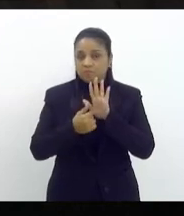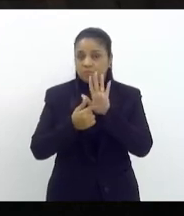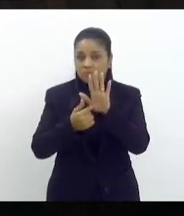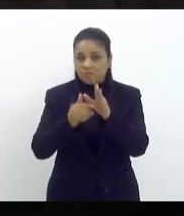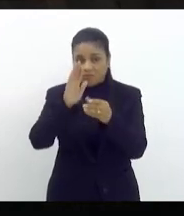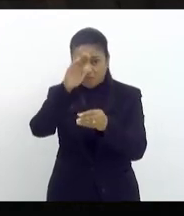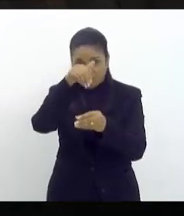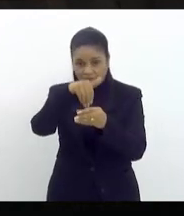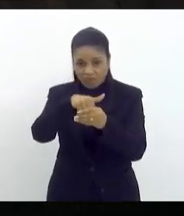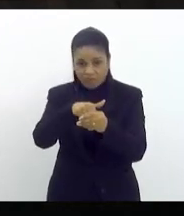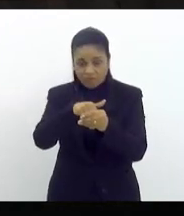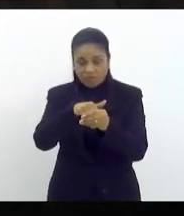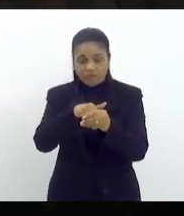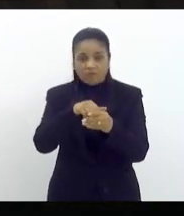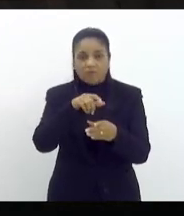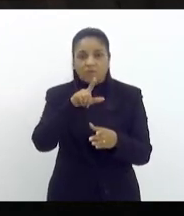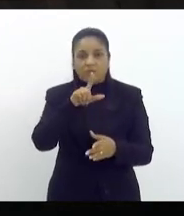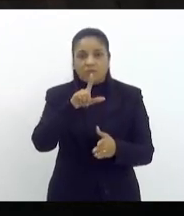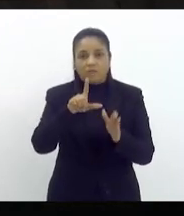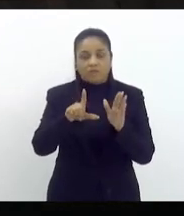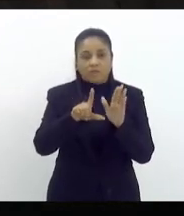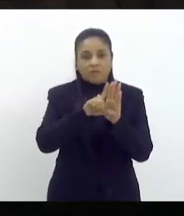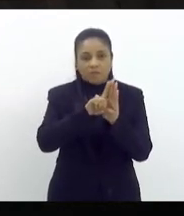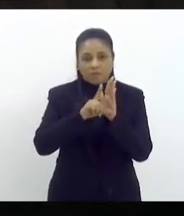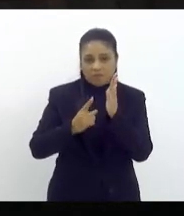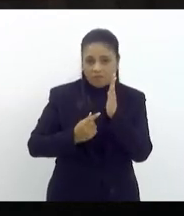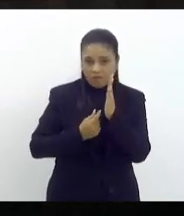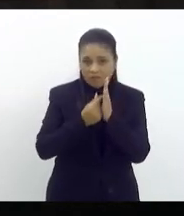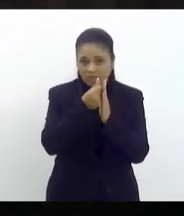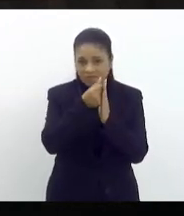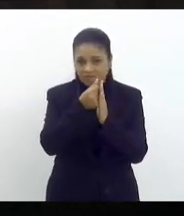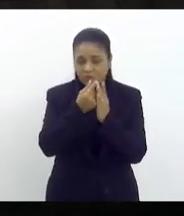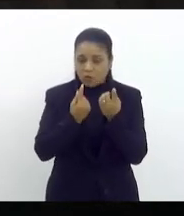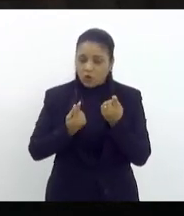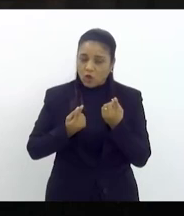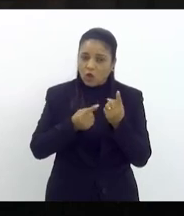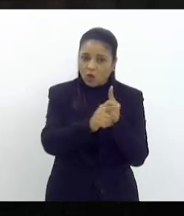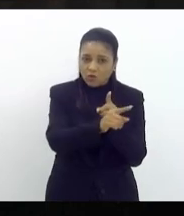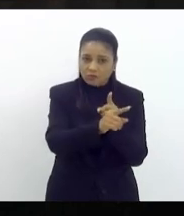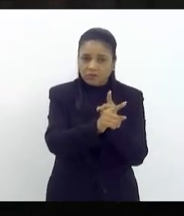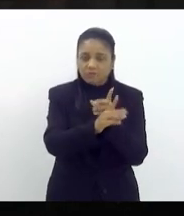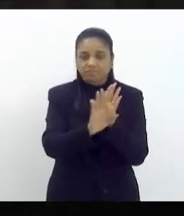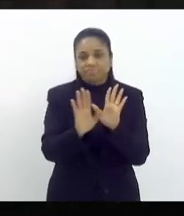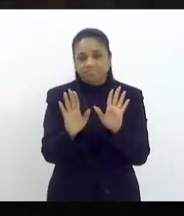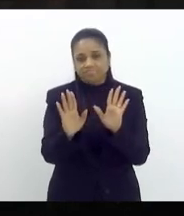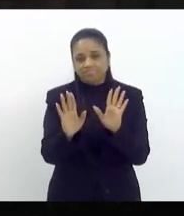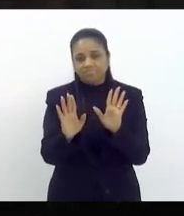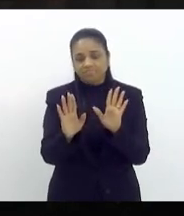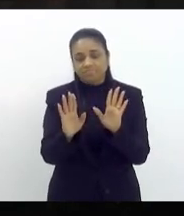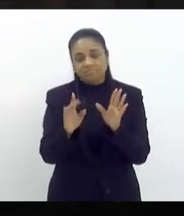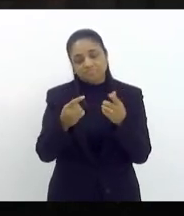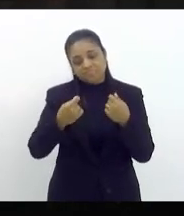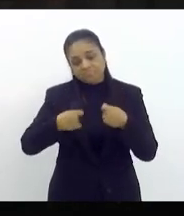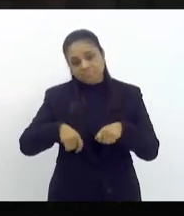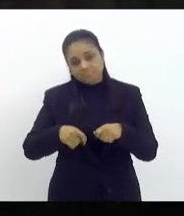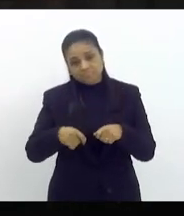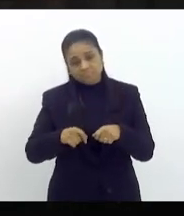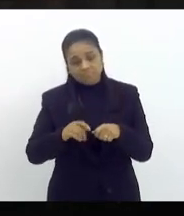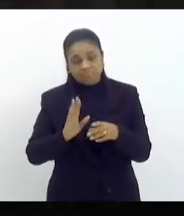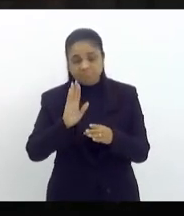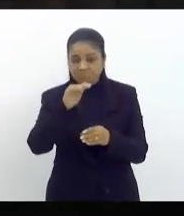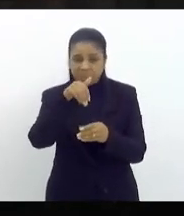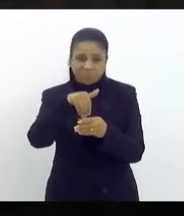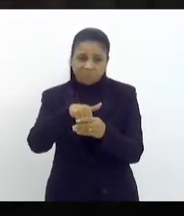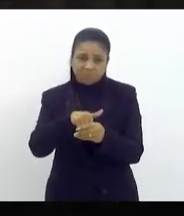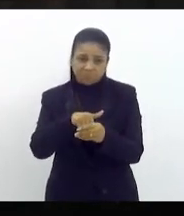a LDO nosso voto contrário é um voto de concepção se não precisasse de ter votação